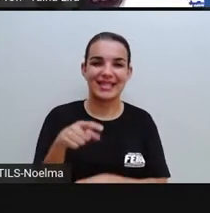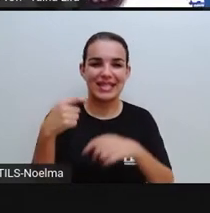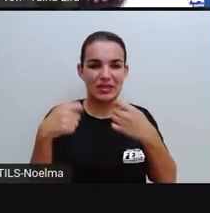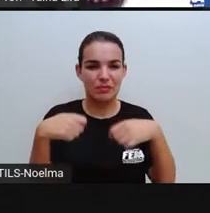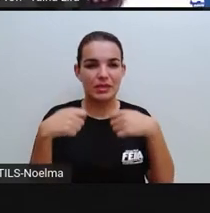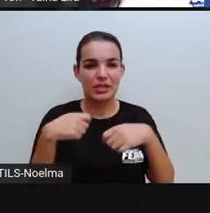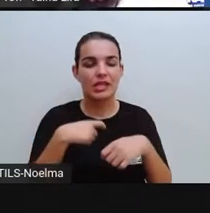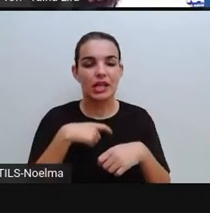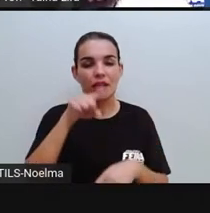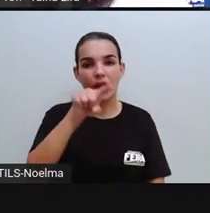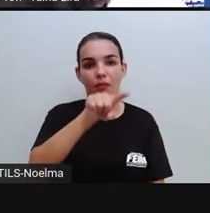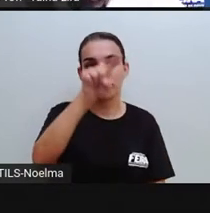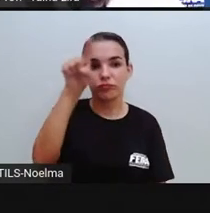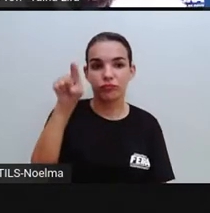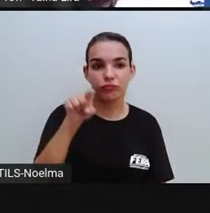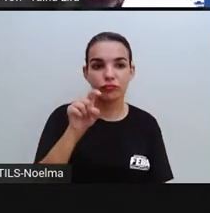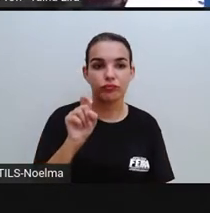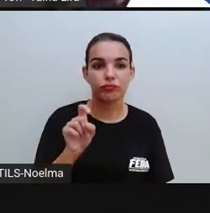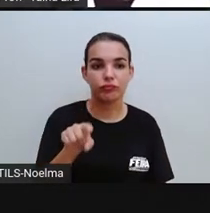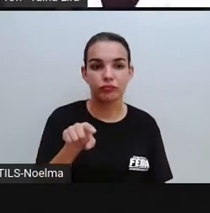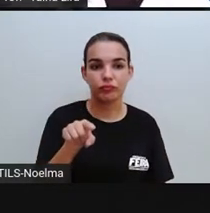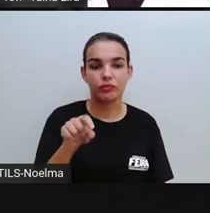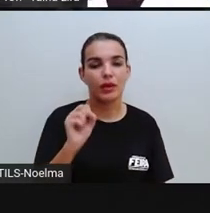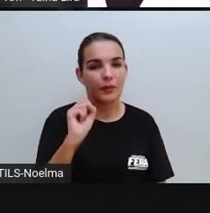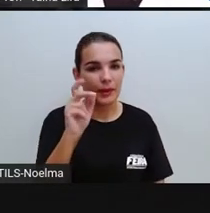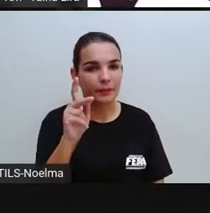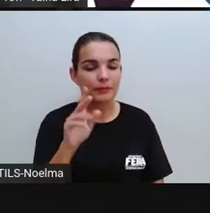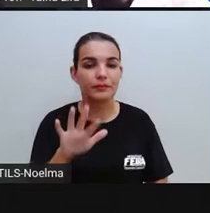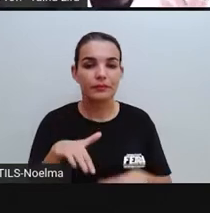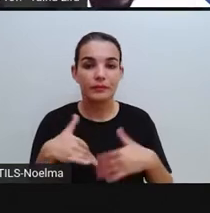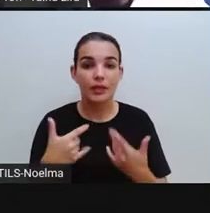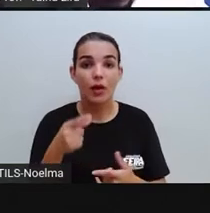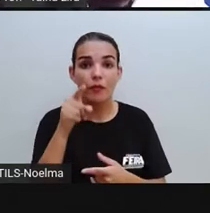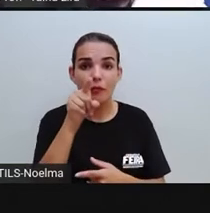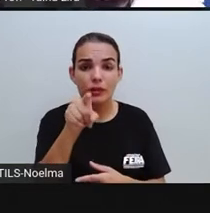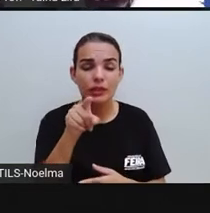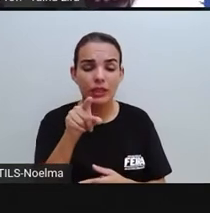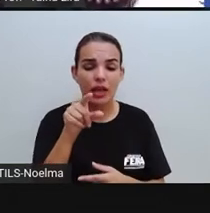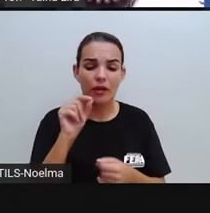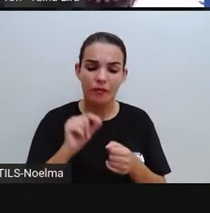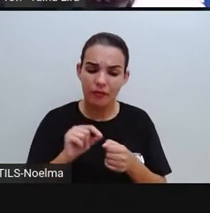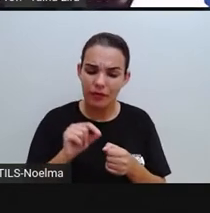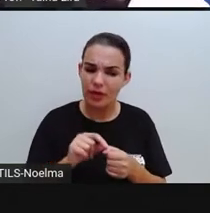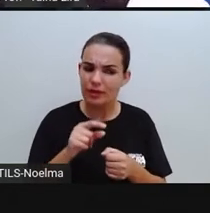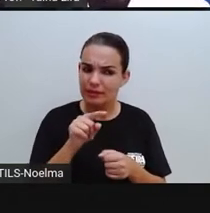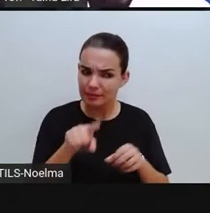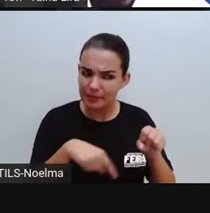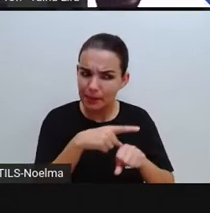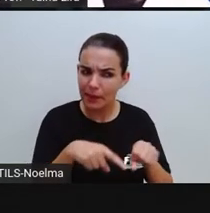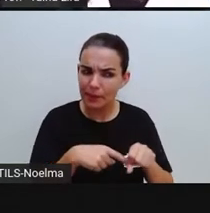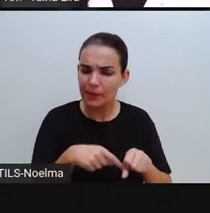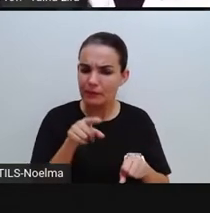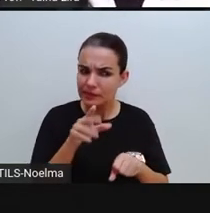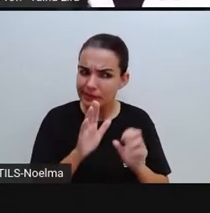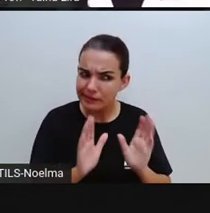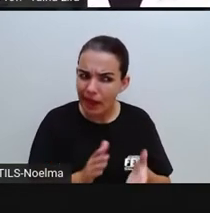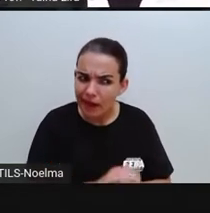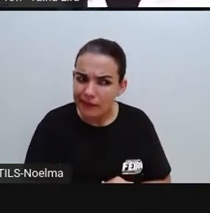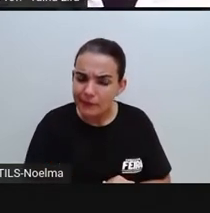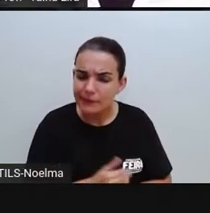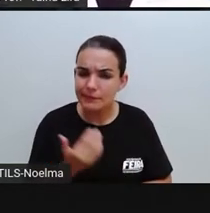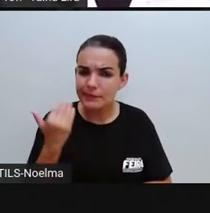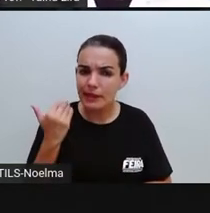interrogação, ó. Então, o sinal de interrogação. Então, a pergunta é, você foi o menino maluquinho? Certo? Então, apareceu